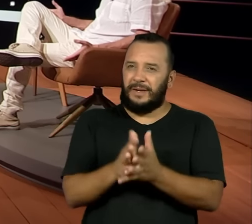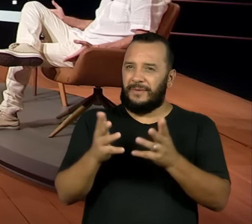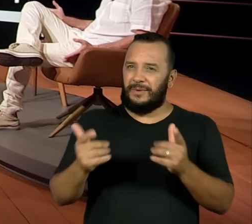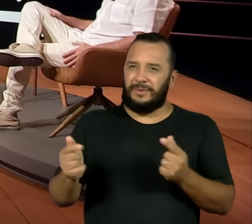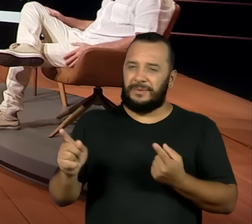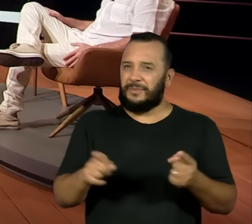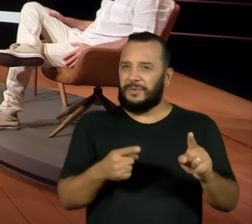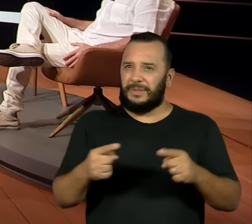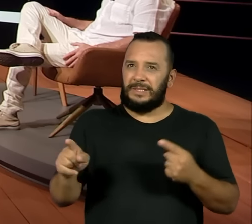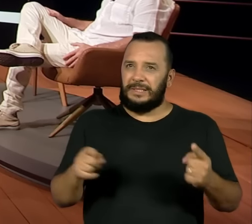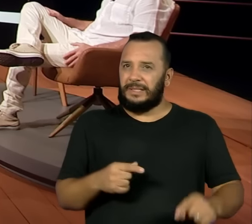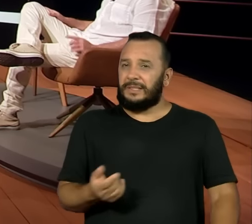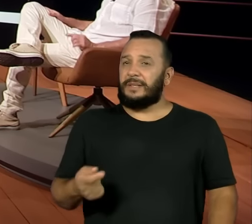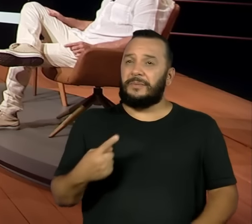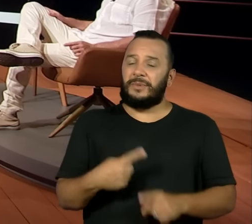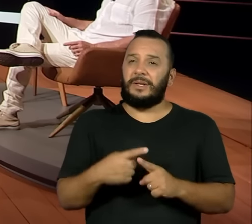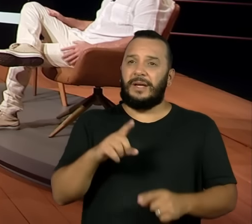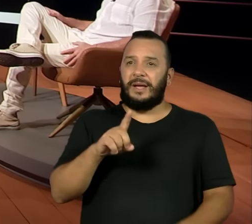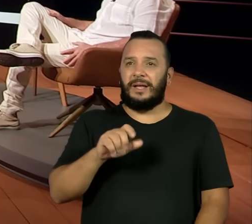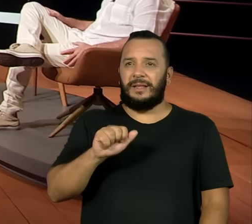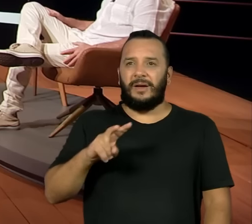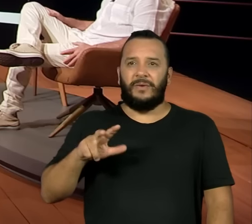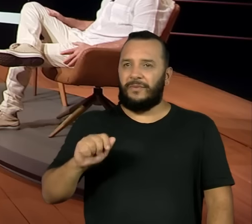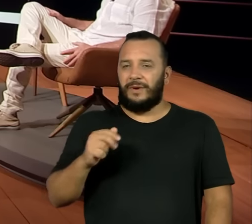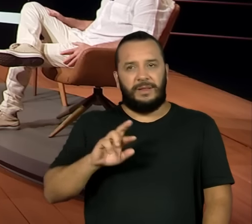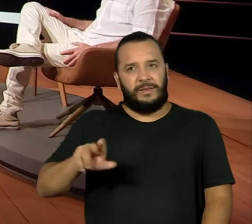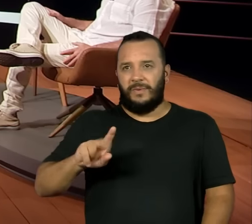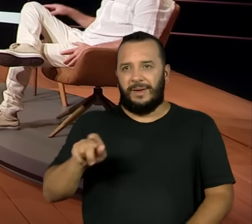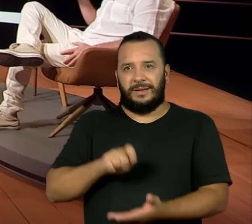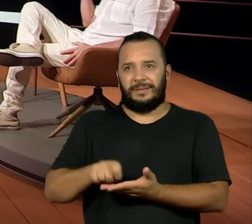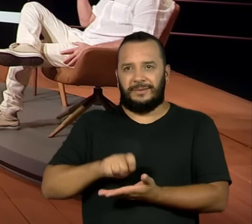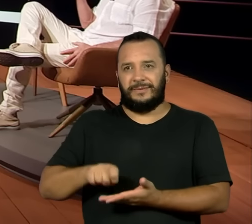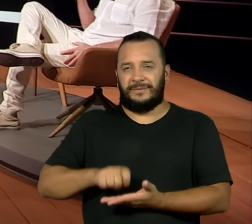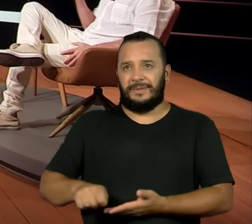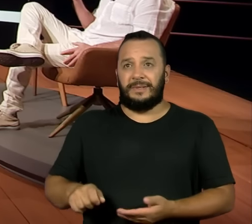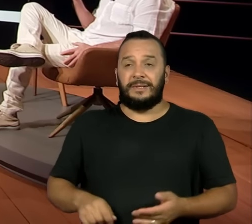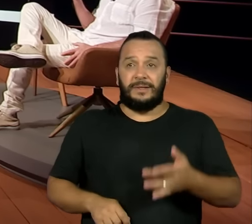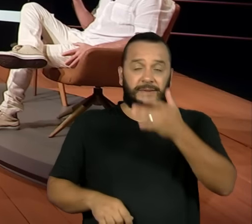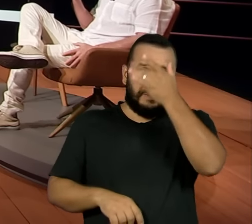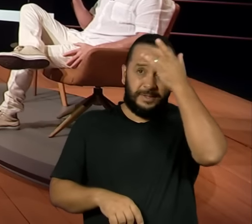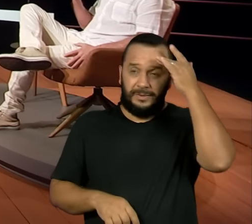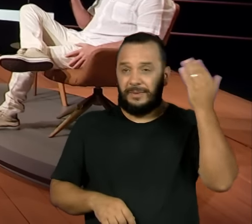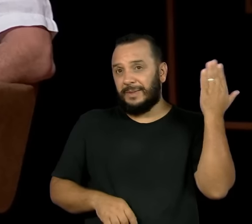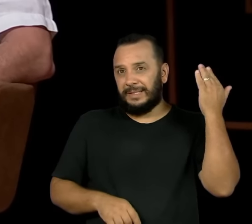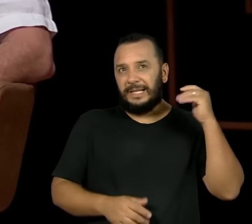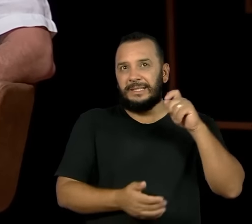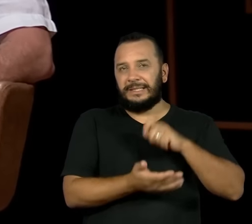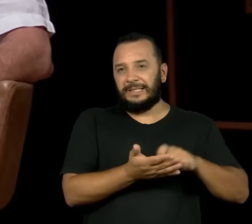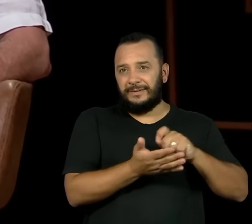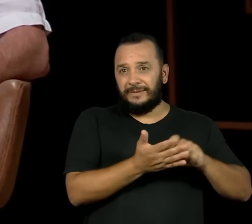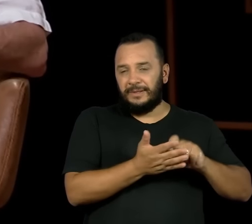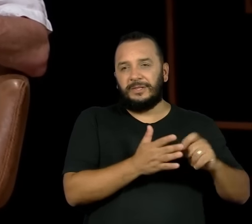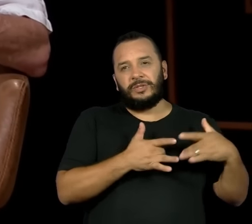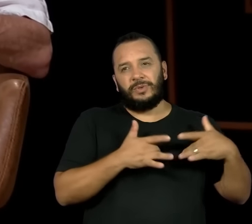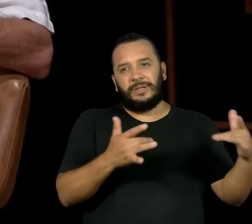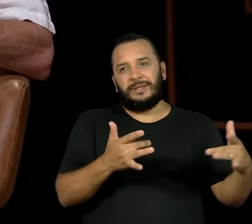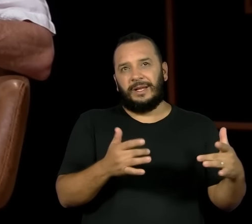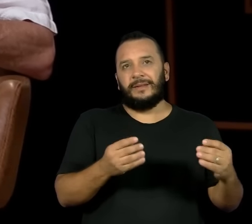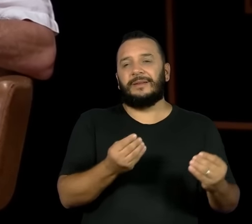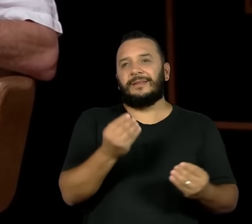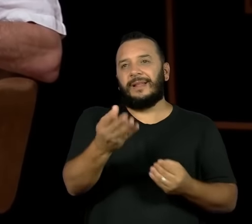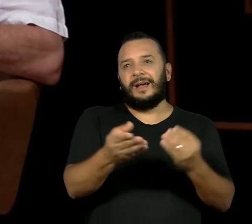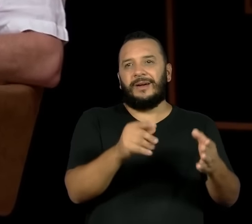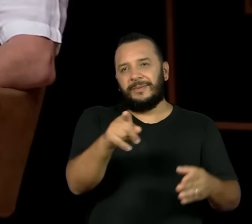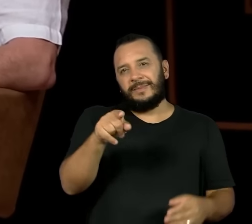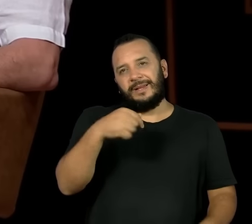Geniais assim né porque a dáva não era compositora é então os autores da época solidários com a DV davam letras